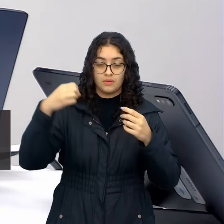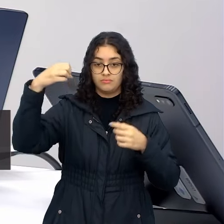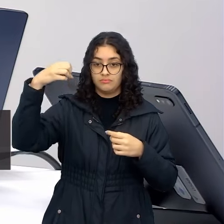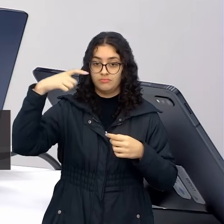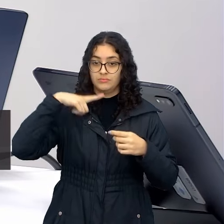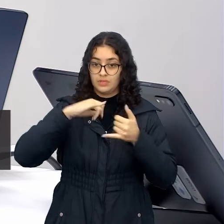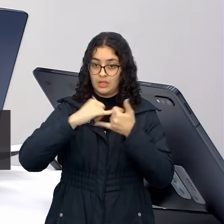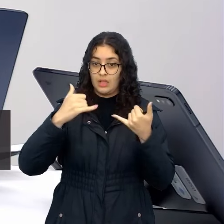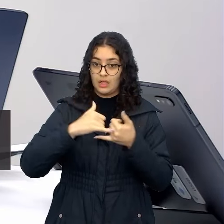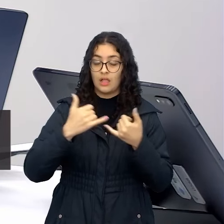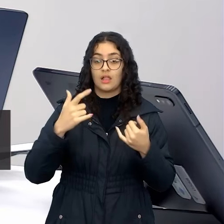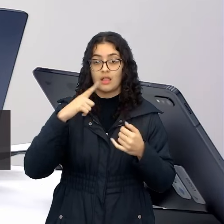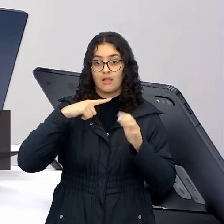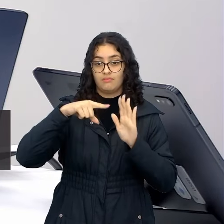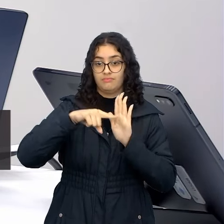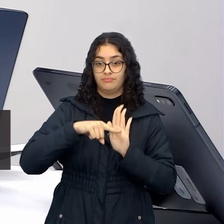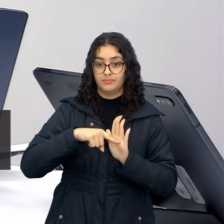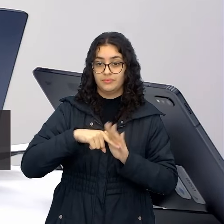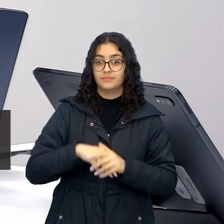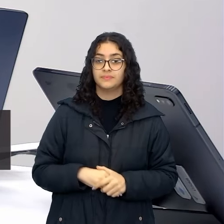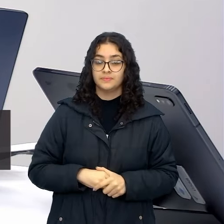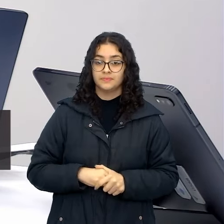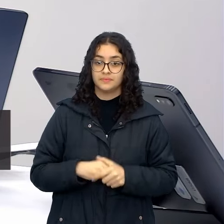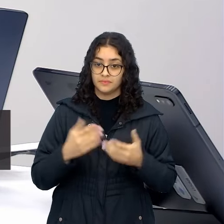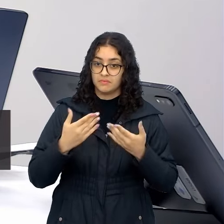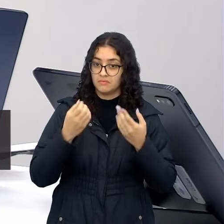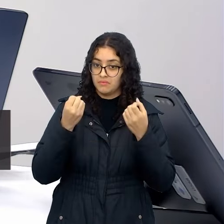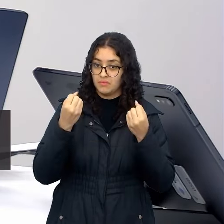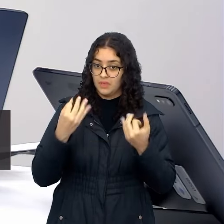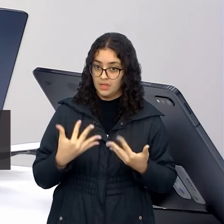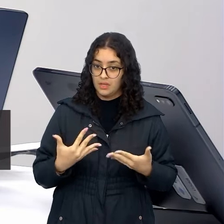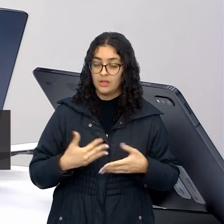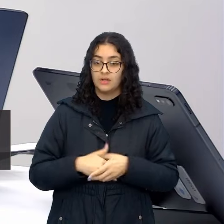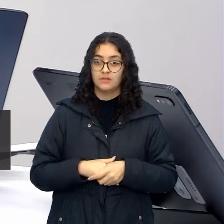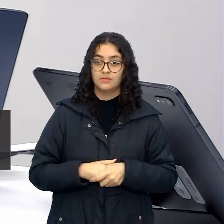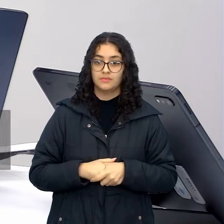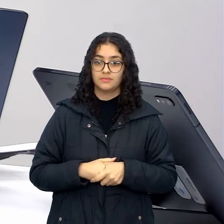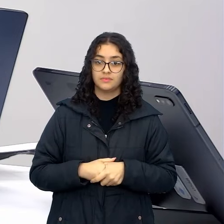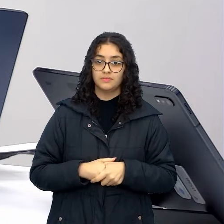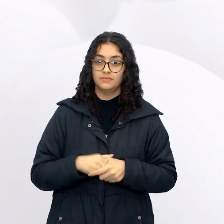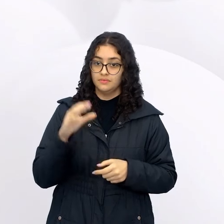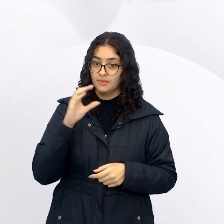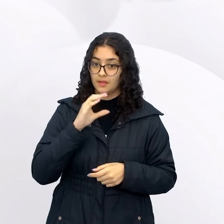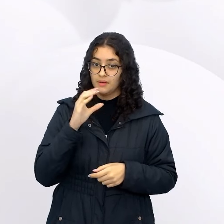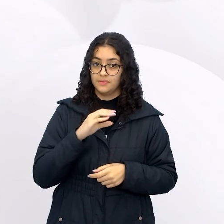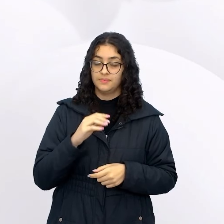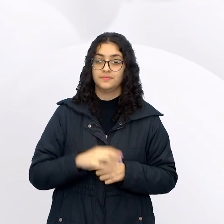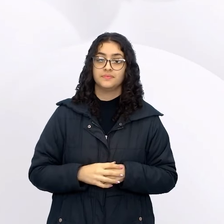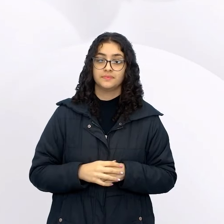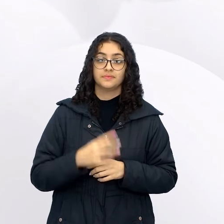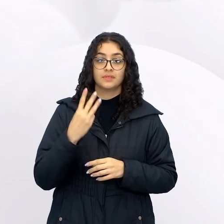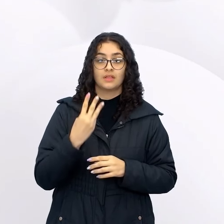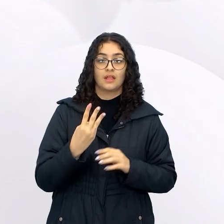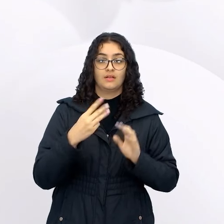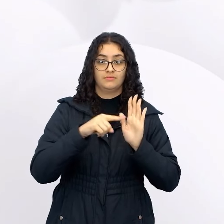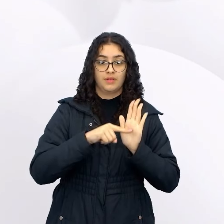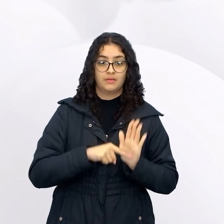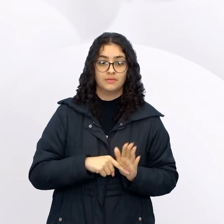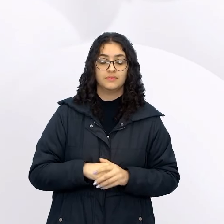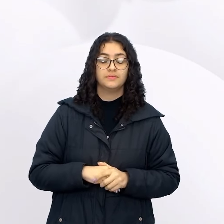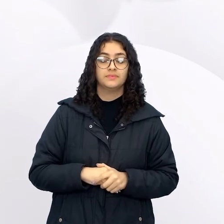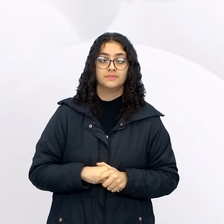as desvantagens aqui. Quer falar rapidinho? Três desvantagens aí, ó. Energia